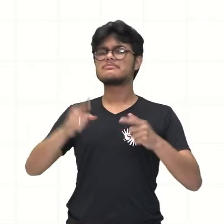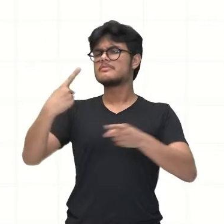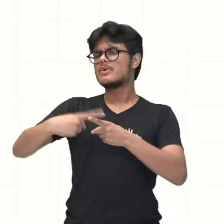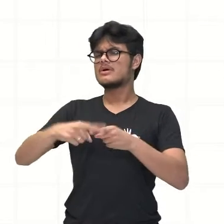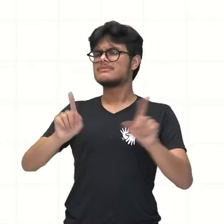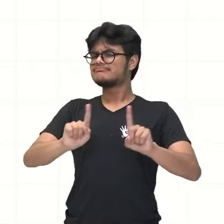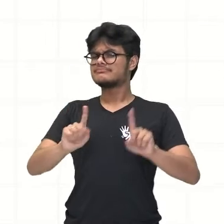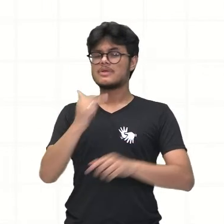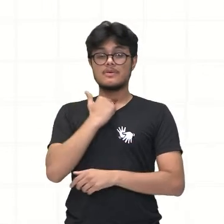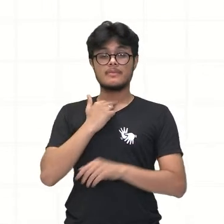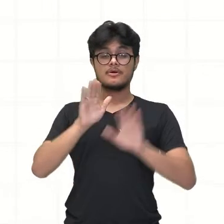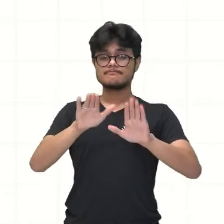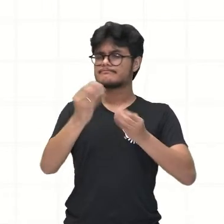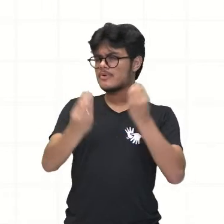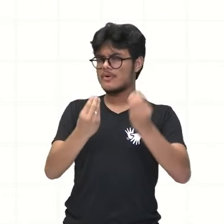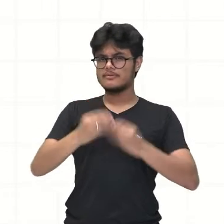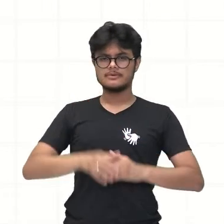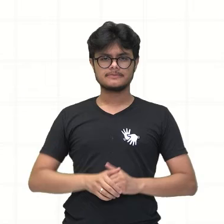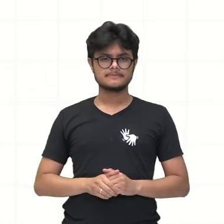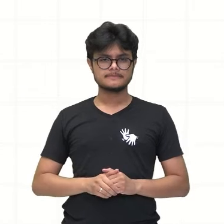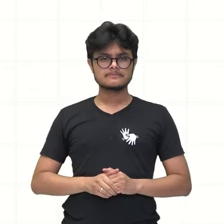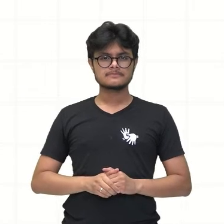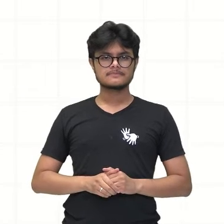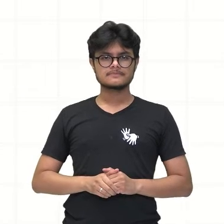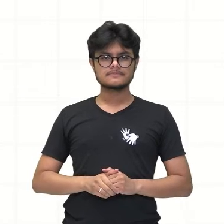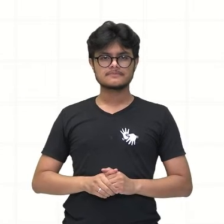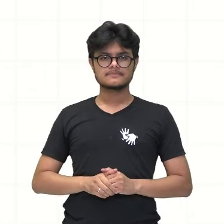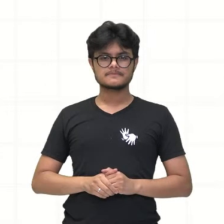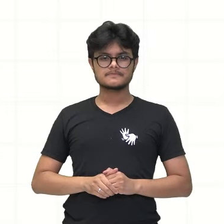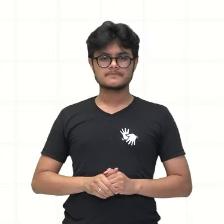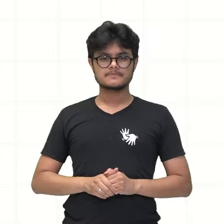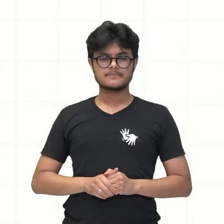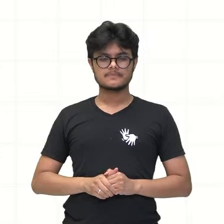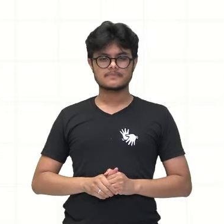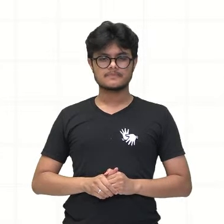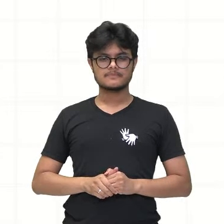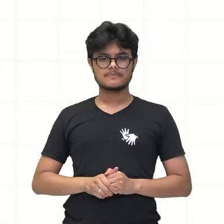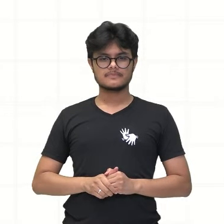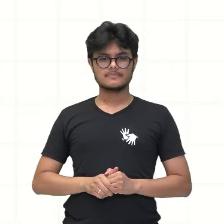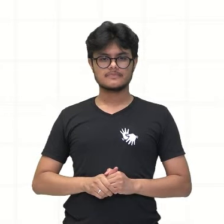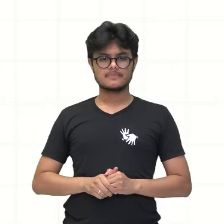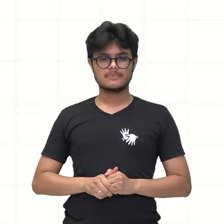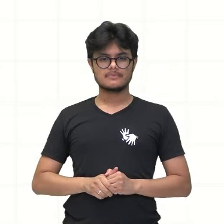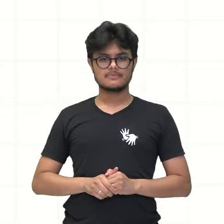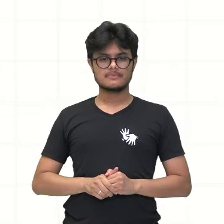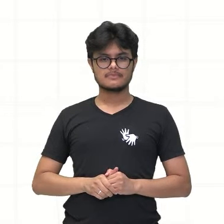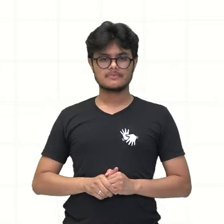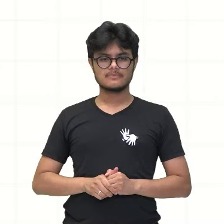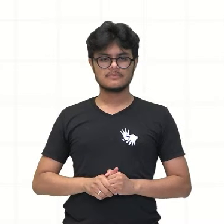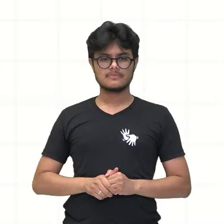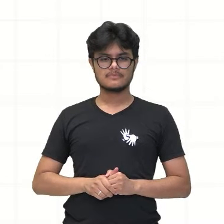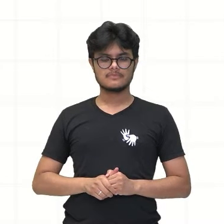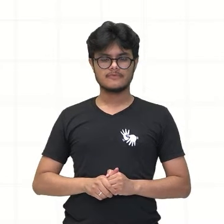não? Porque esses 7 valores já são o resultado, né? Na verdade, aqui o 296